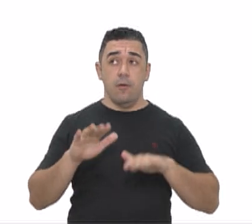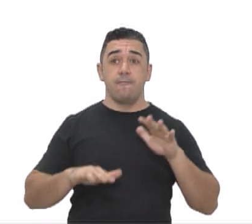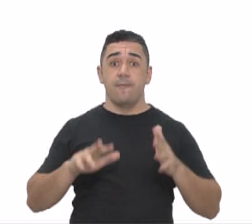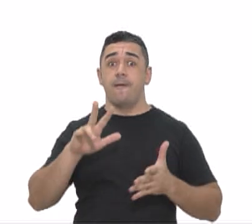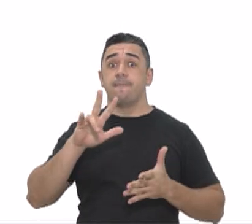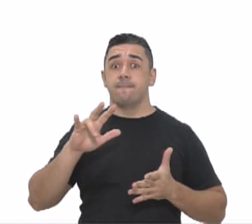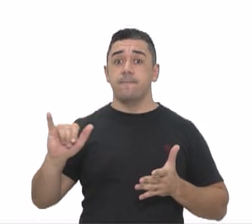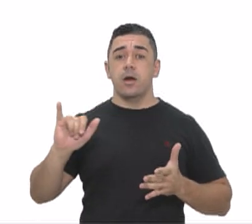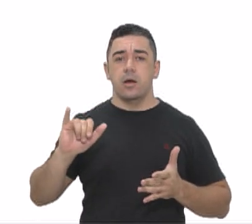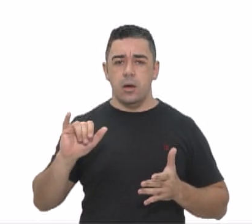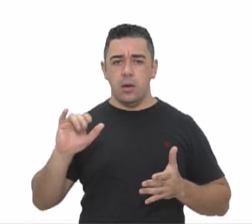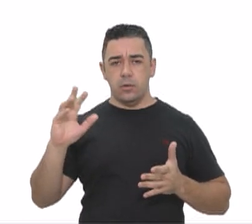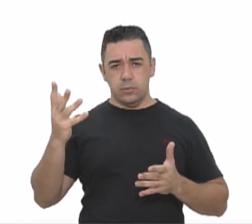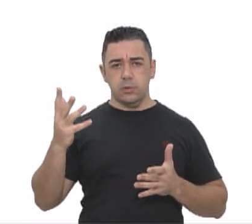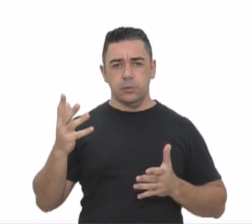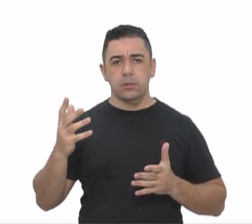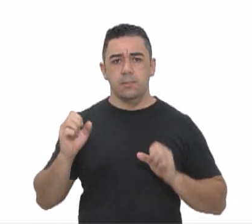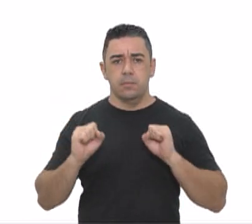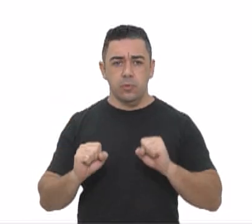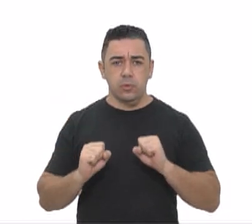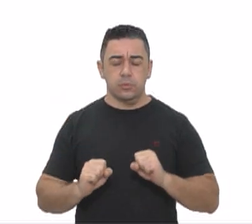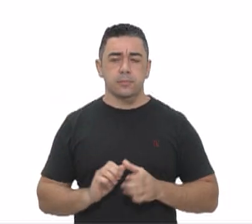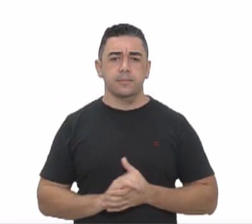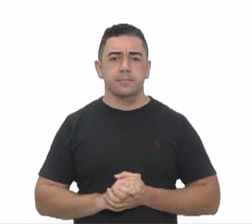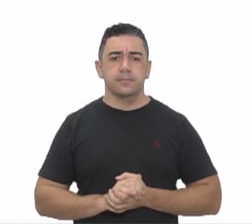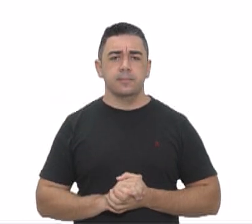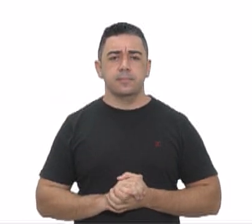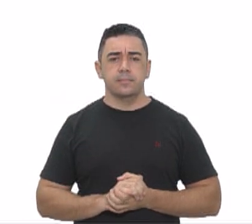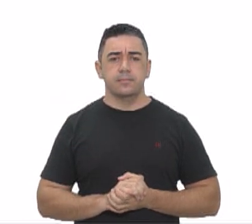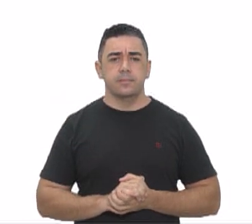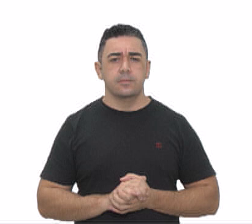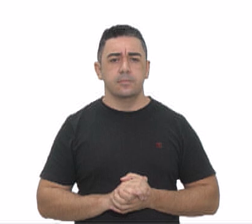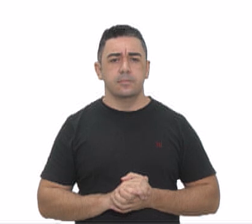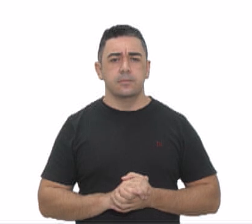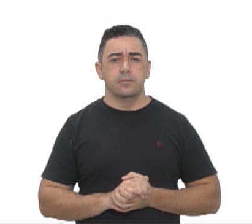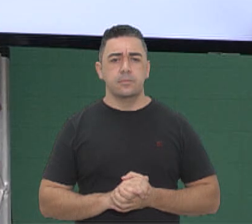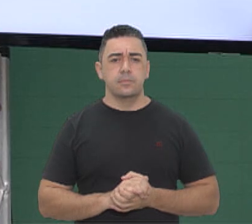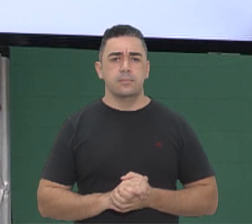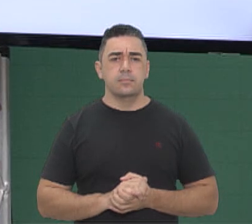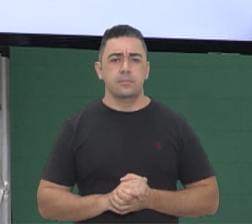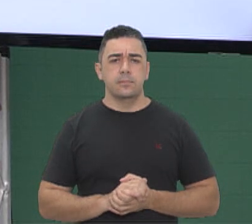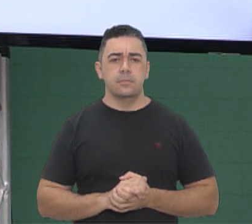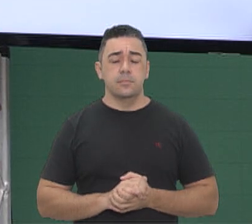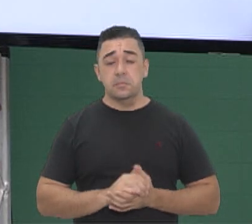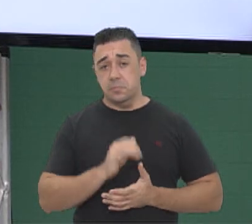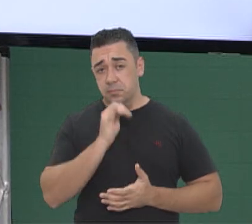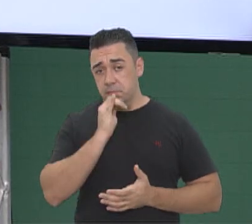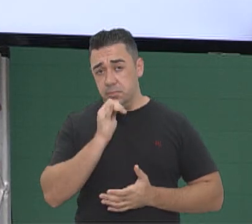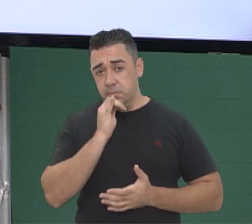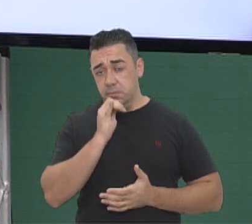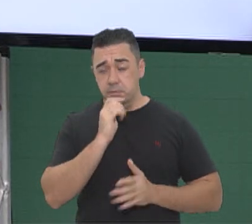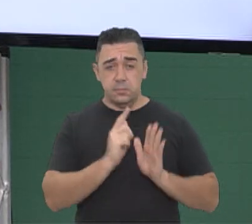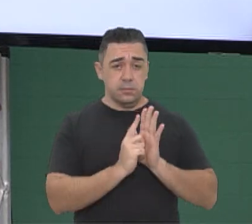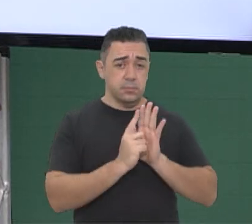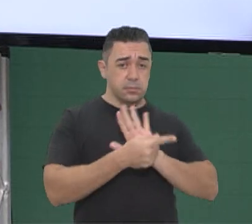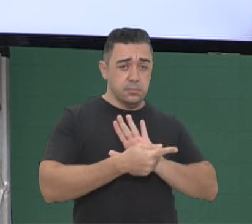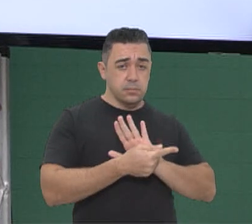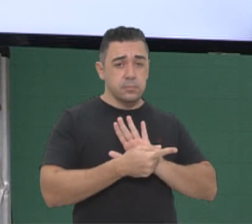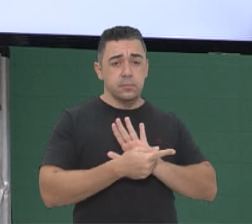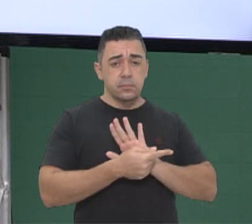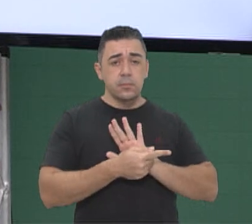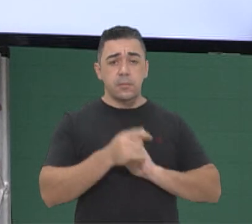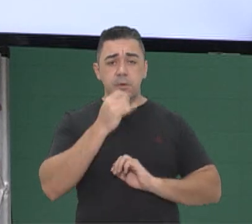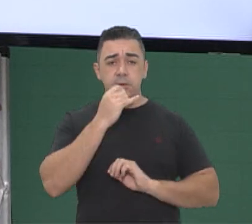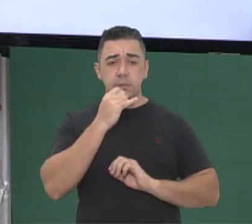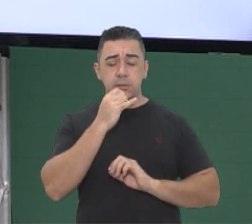algo possível de ocorrer. Hacer predicciones. Por exemplo, o gênero textual